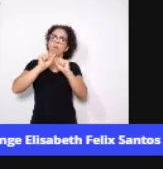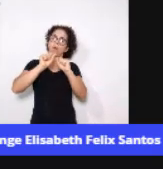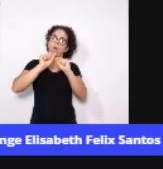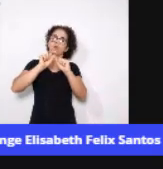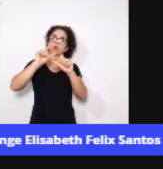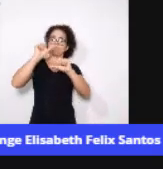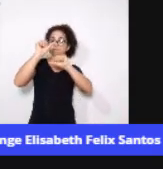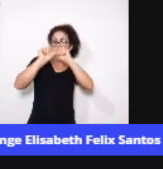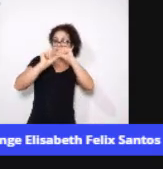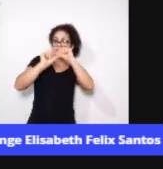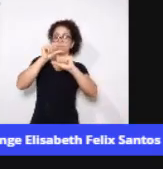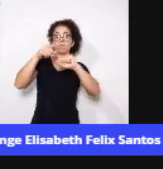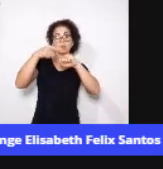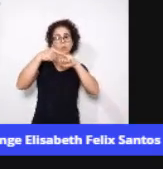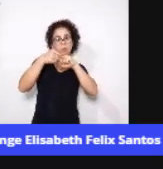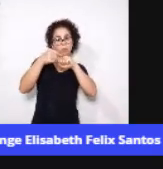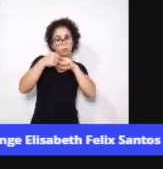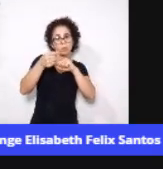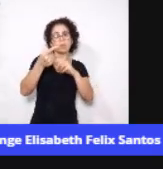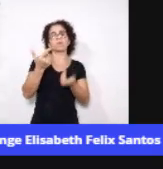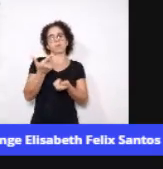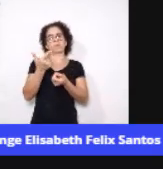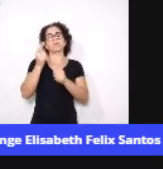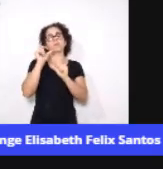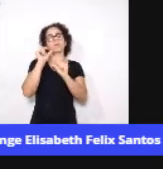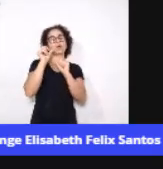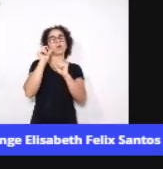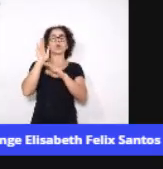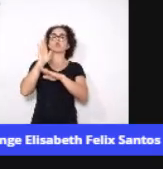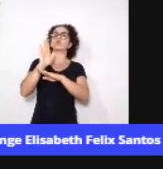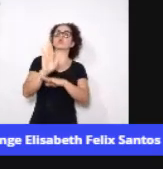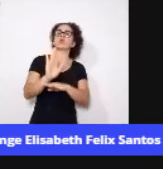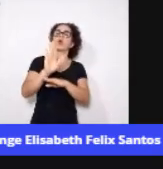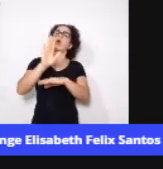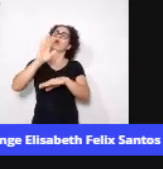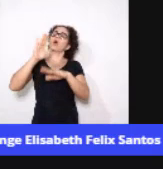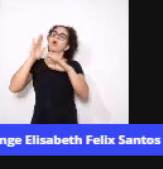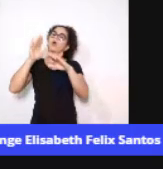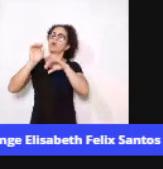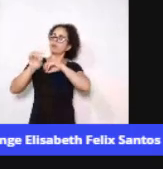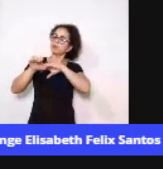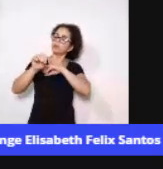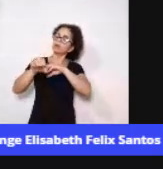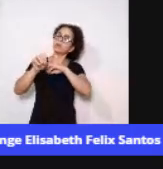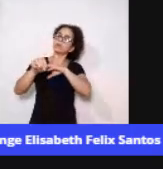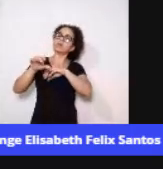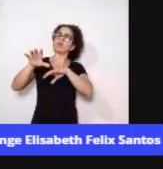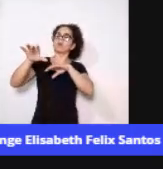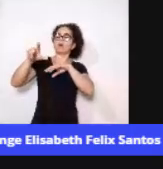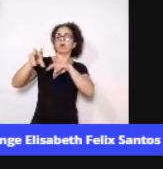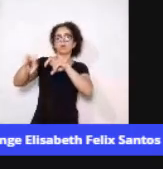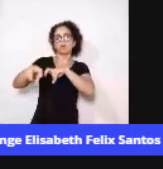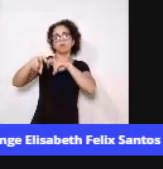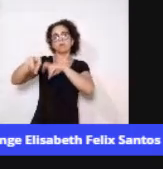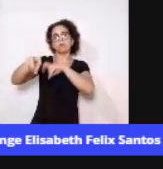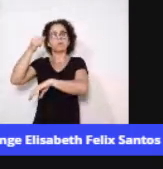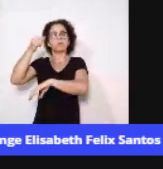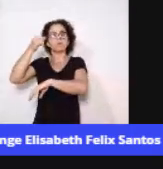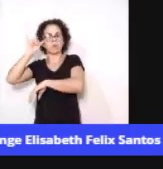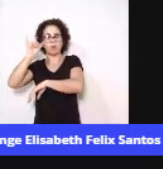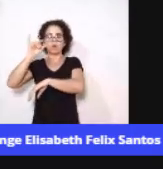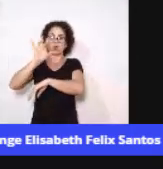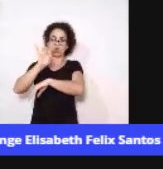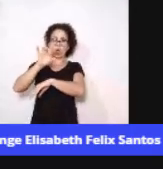contribuir muito para a educação do campo, não somente no nosso estado, mas no nosso país e também no